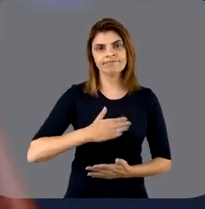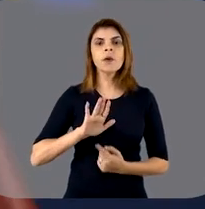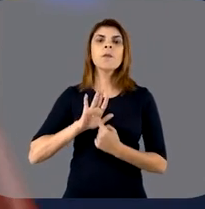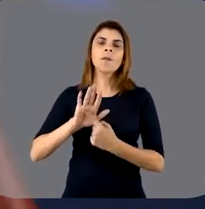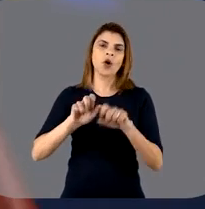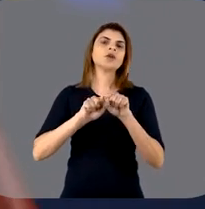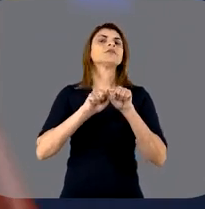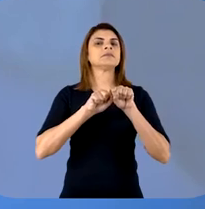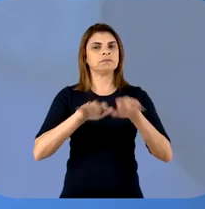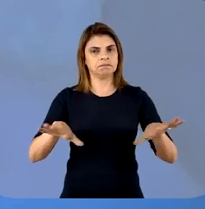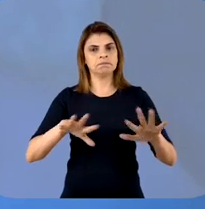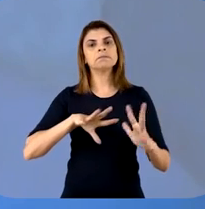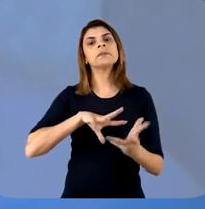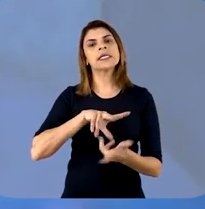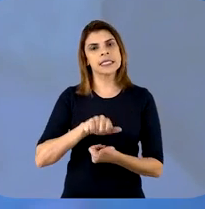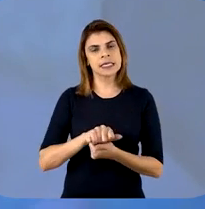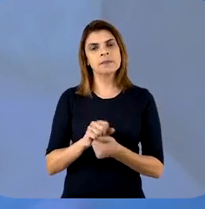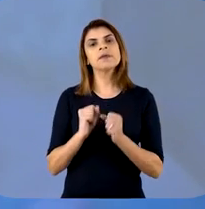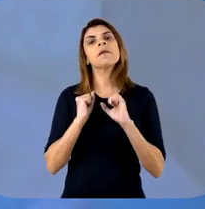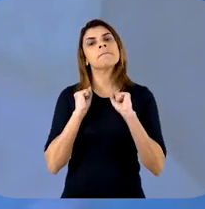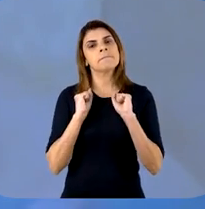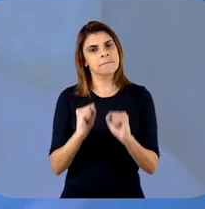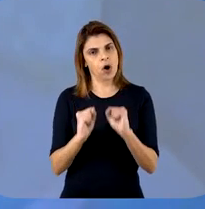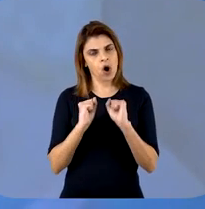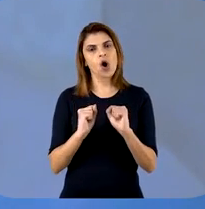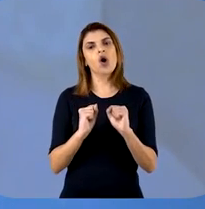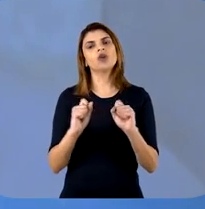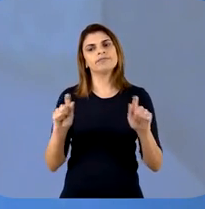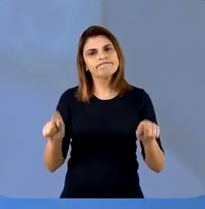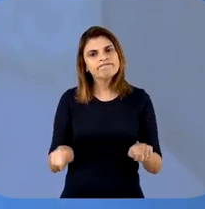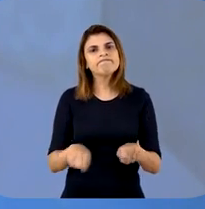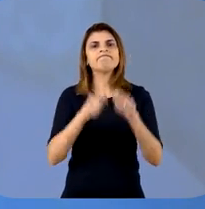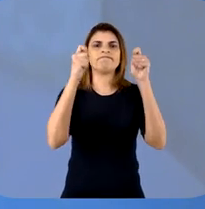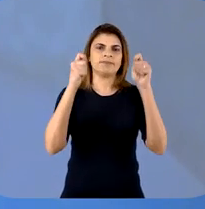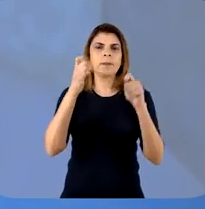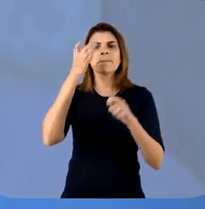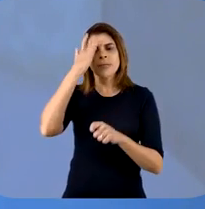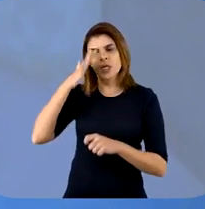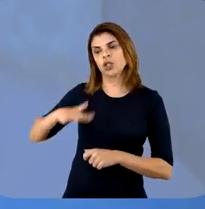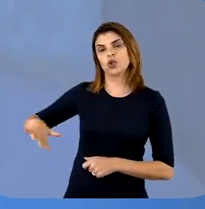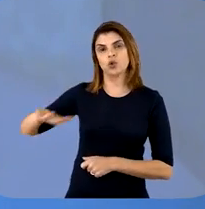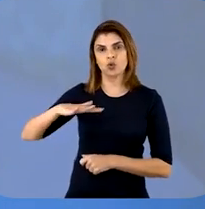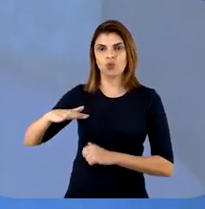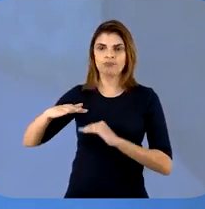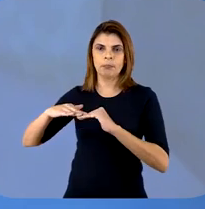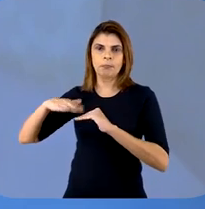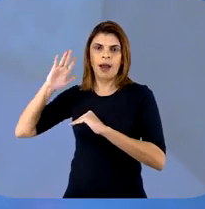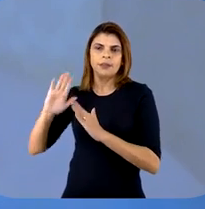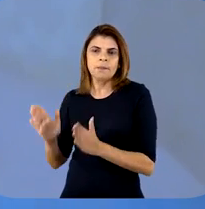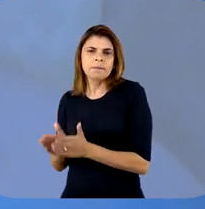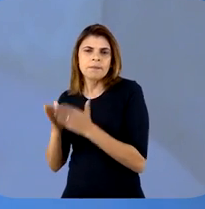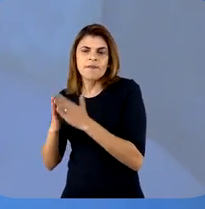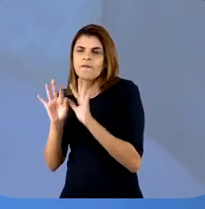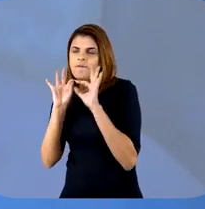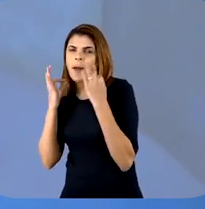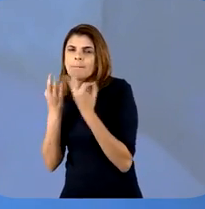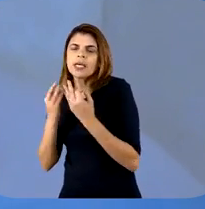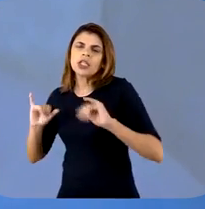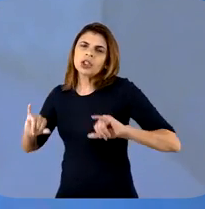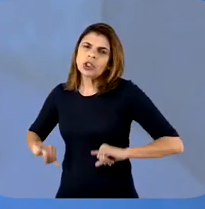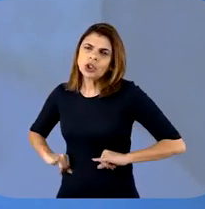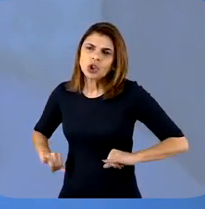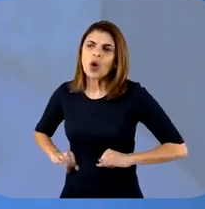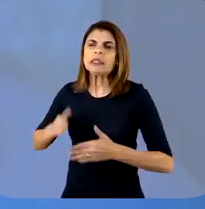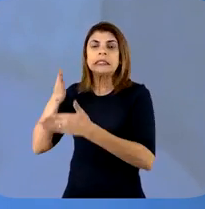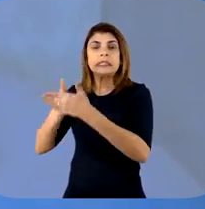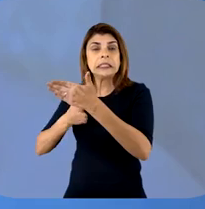quanto essa pandemia ela atinge particularmente os mais vulneráveis, faz mais famílias sofrerem,